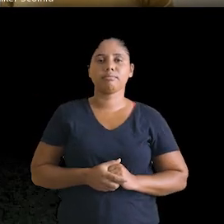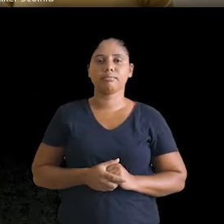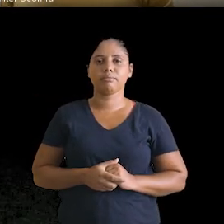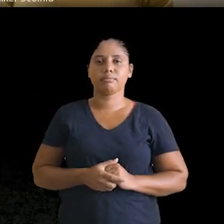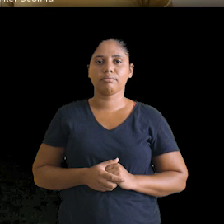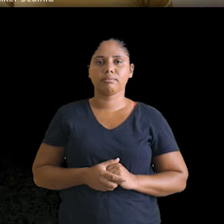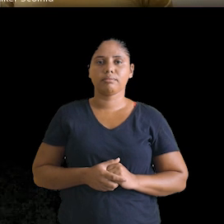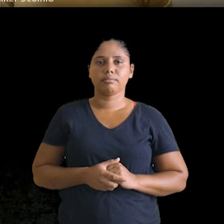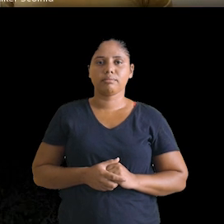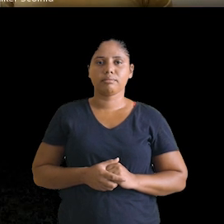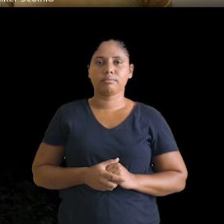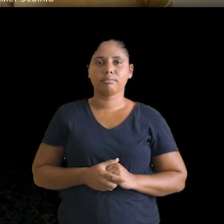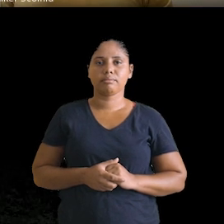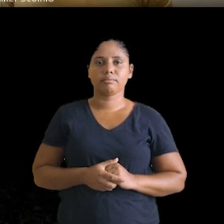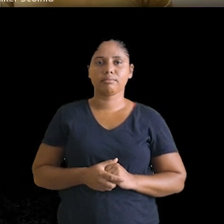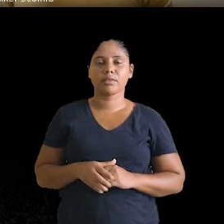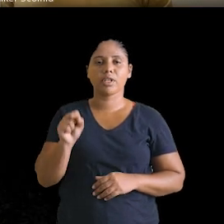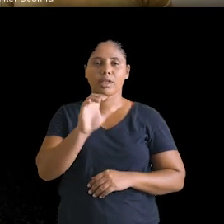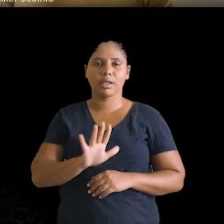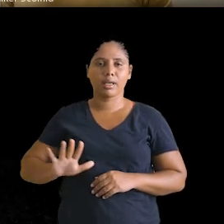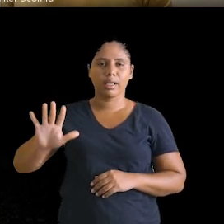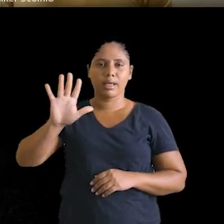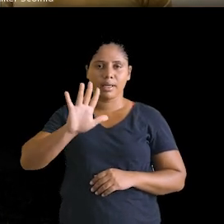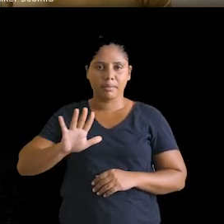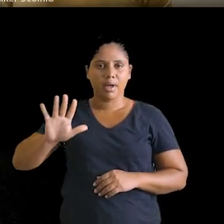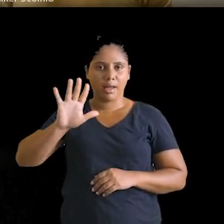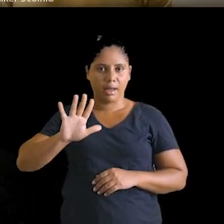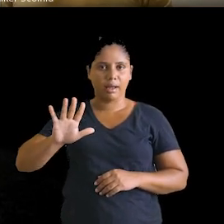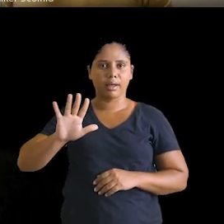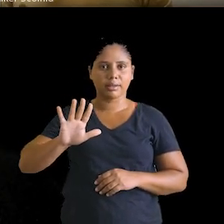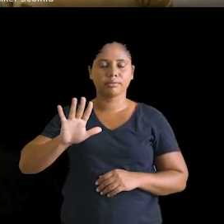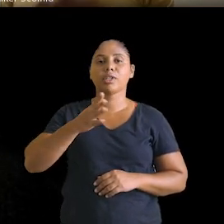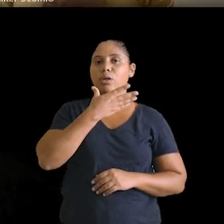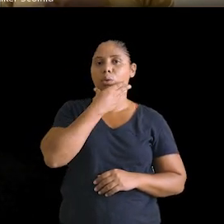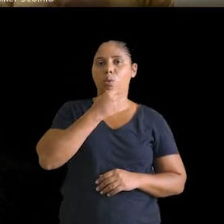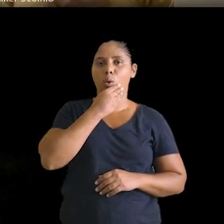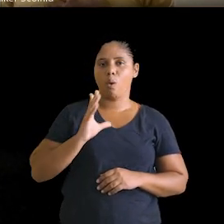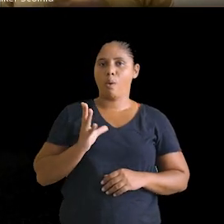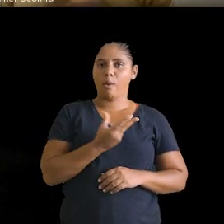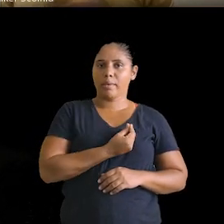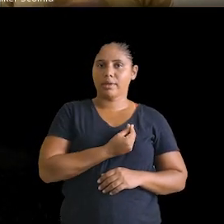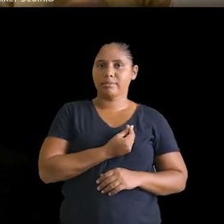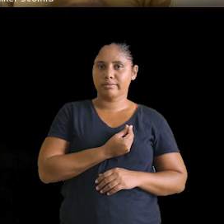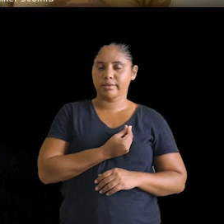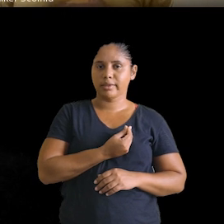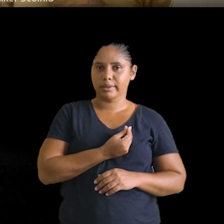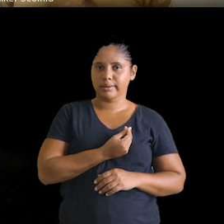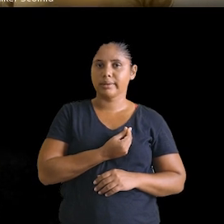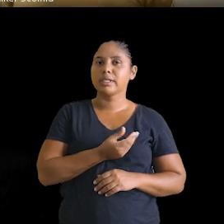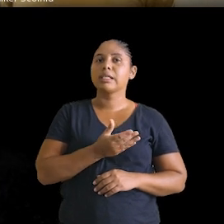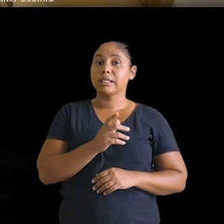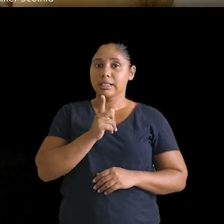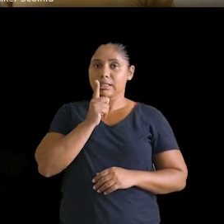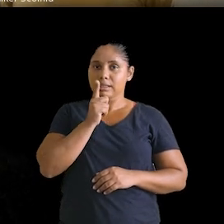trago para vocês algumas imagens, tá? Onde tem a primeira imagem, que é um homem transmasculino, com mastectomizado,